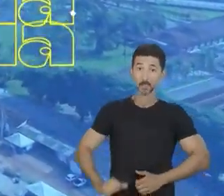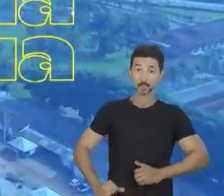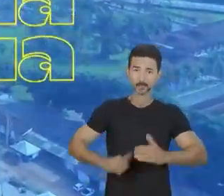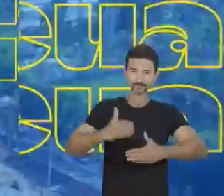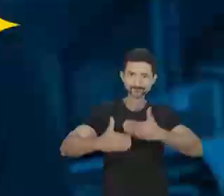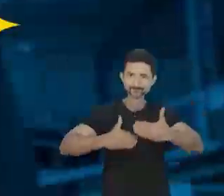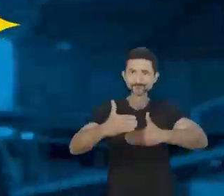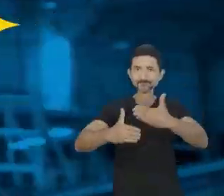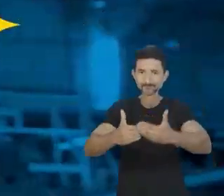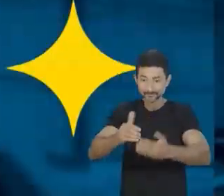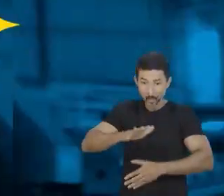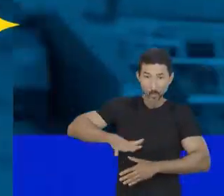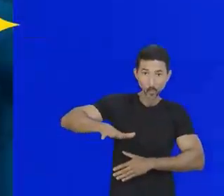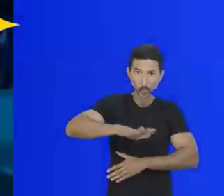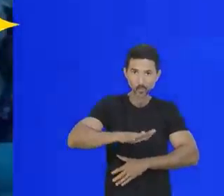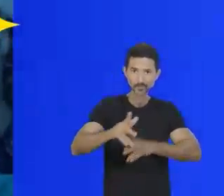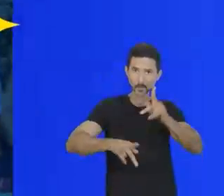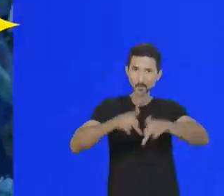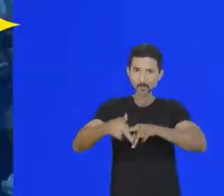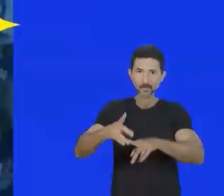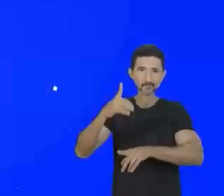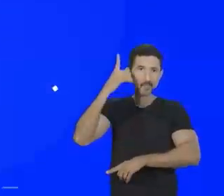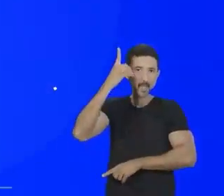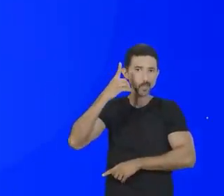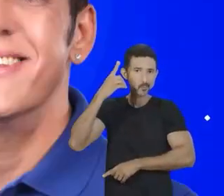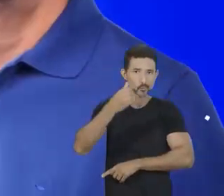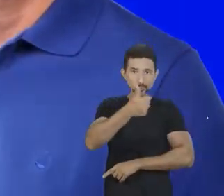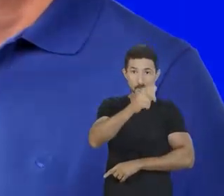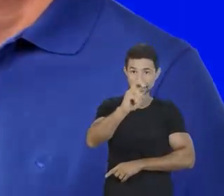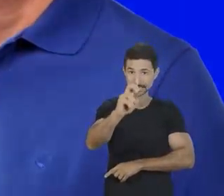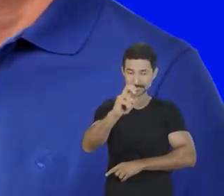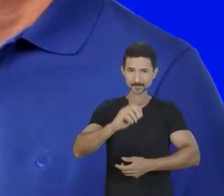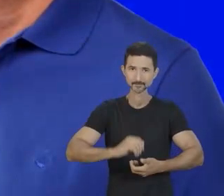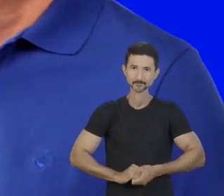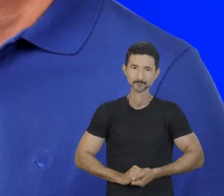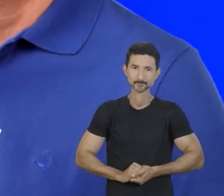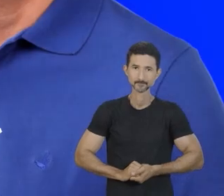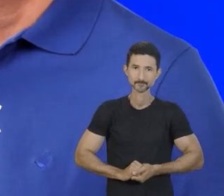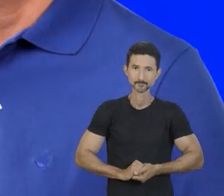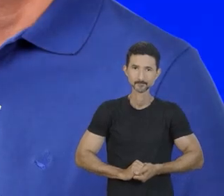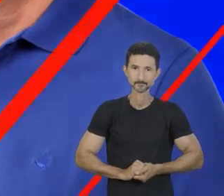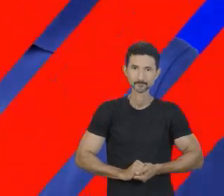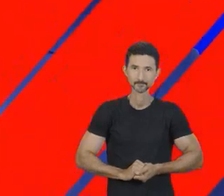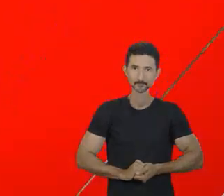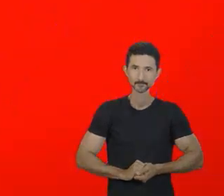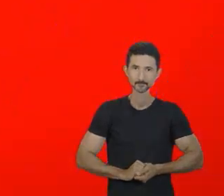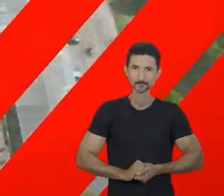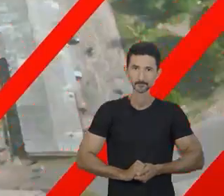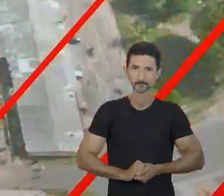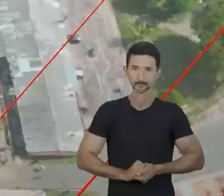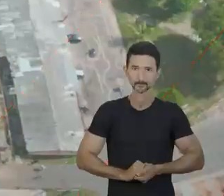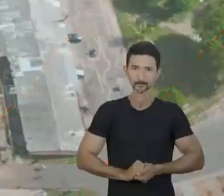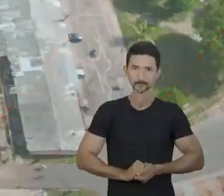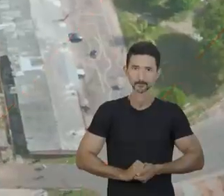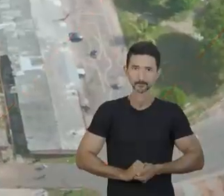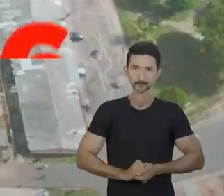Para Ananindeua avançar para todos, é Antônio Doido 15.